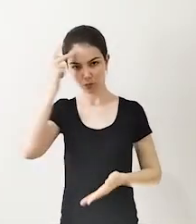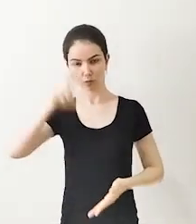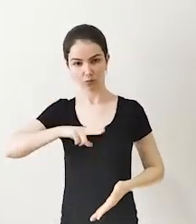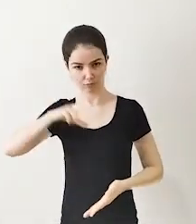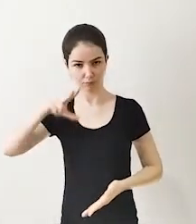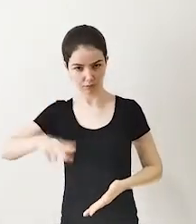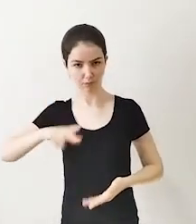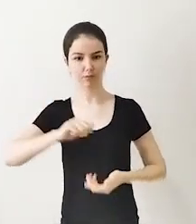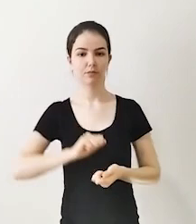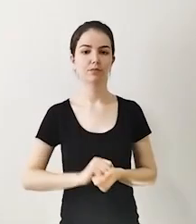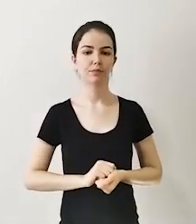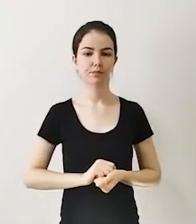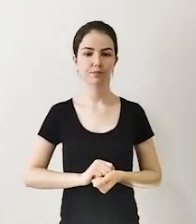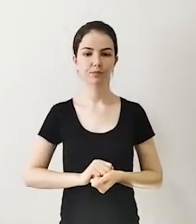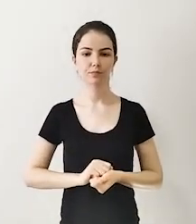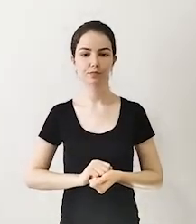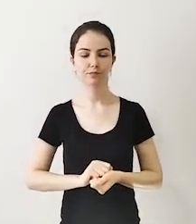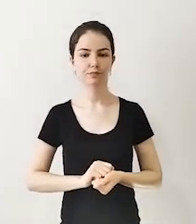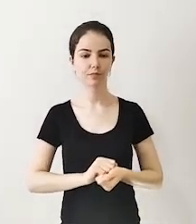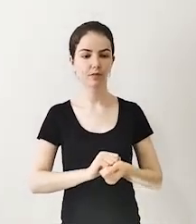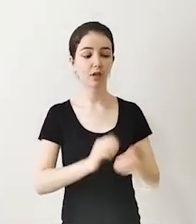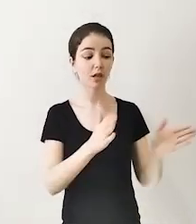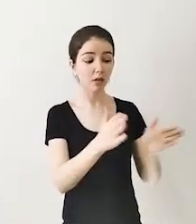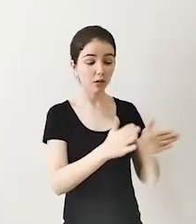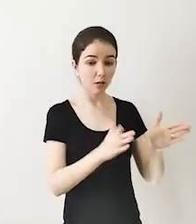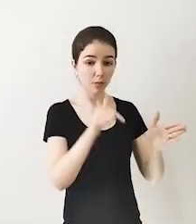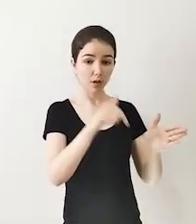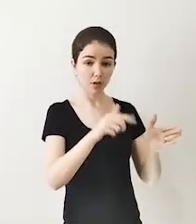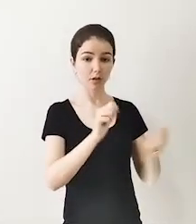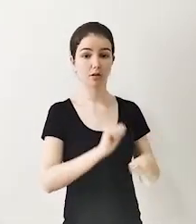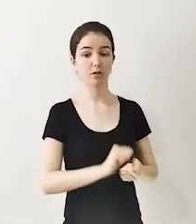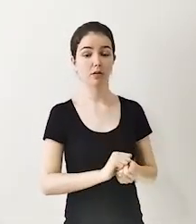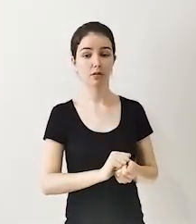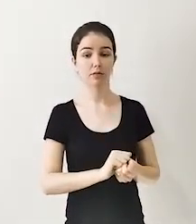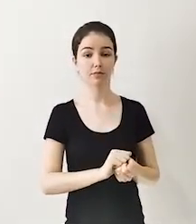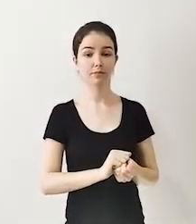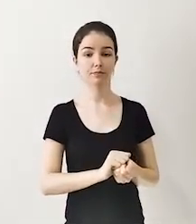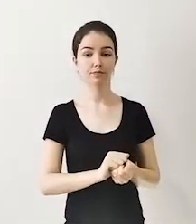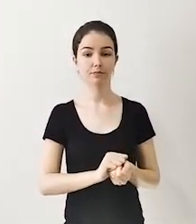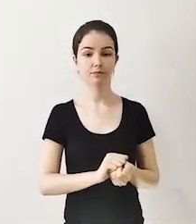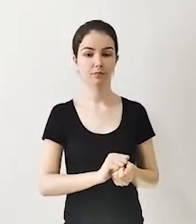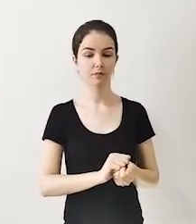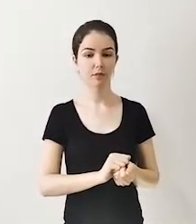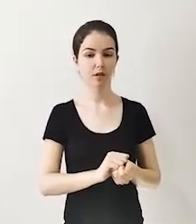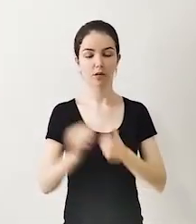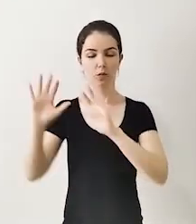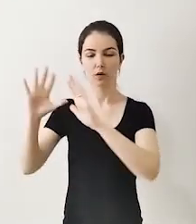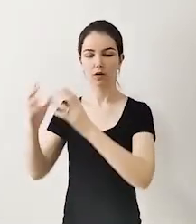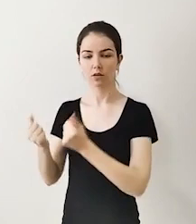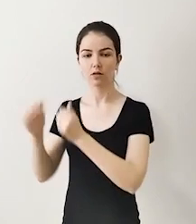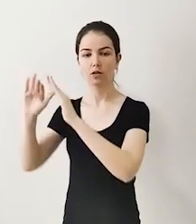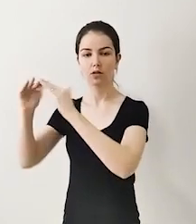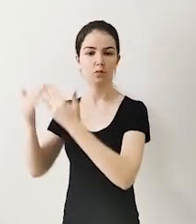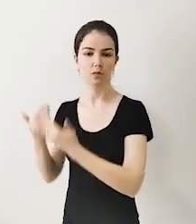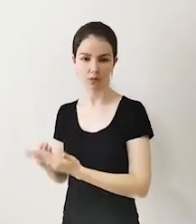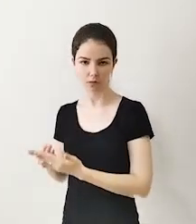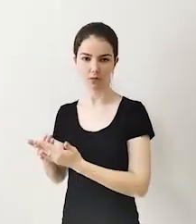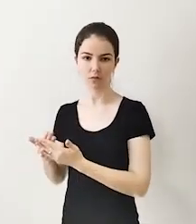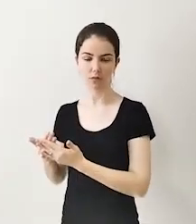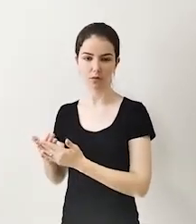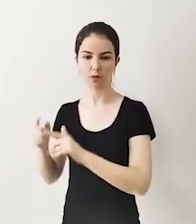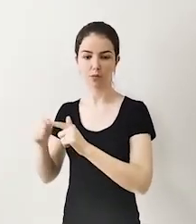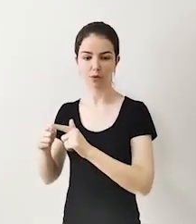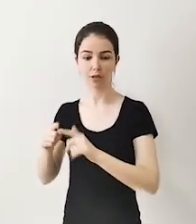portugueses, beleza? E esse período, por conta disso, né, a gente não classifica como escola, né, porque